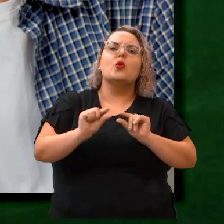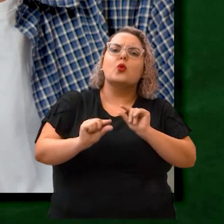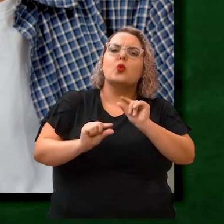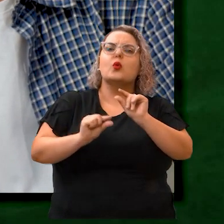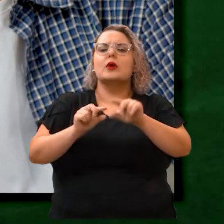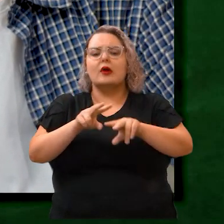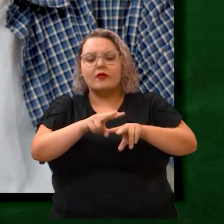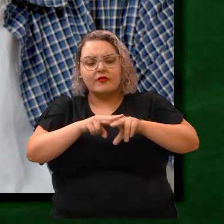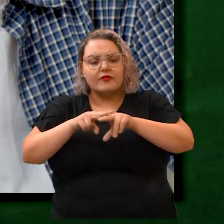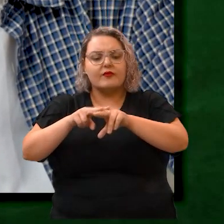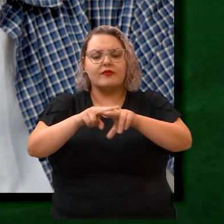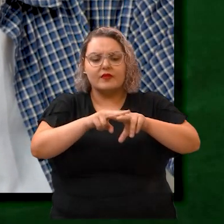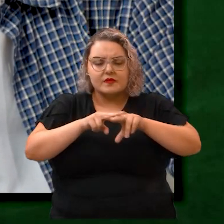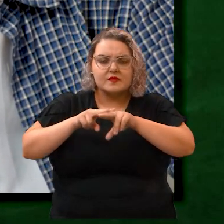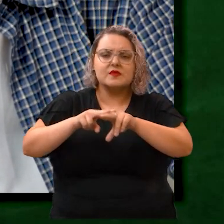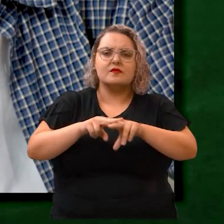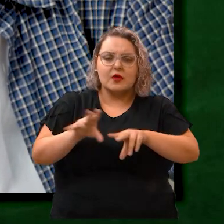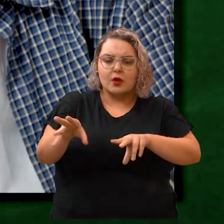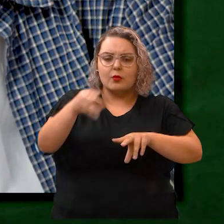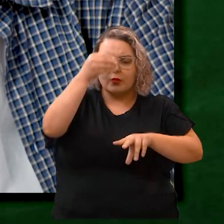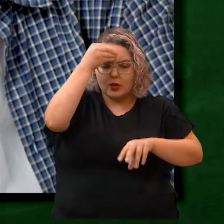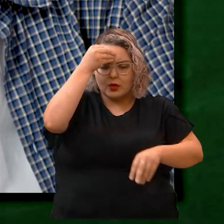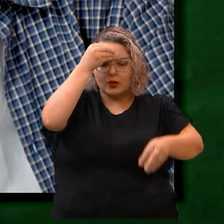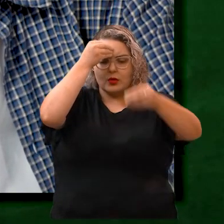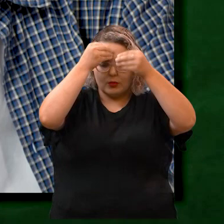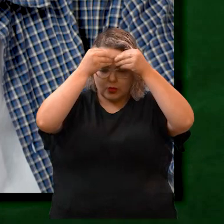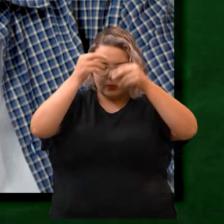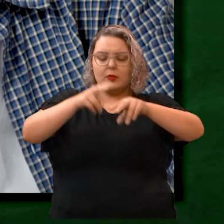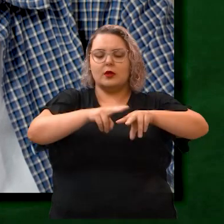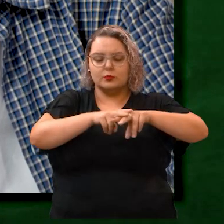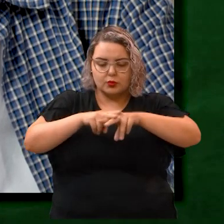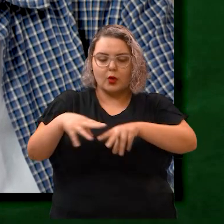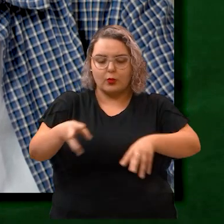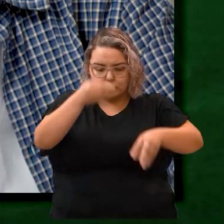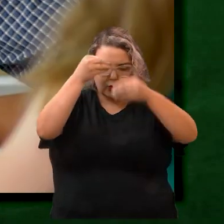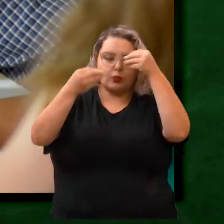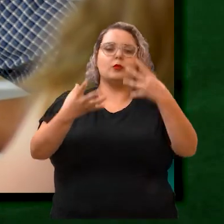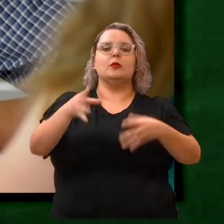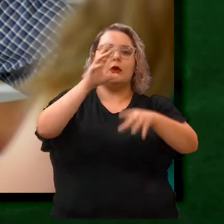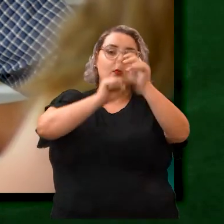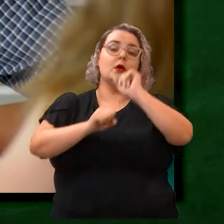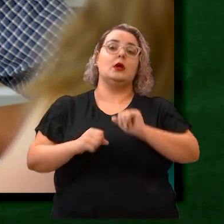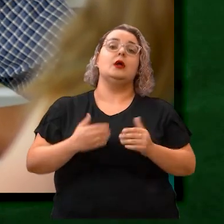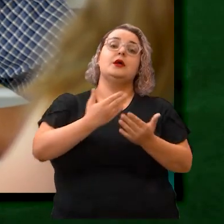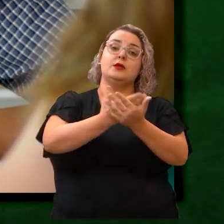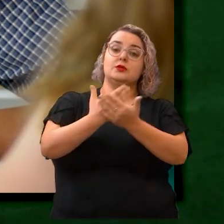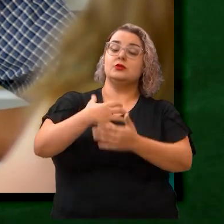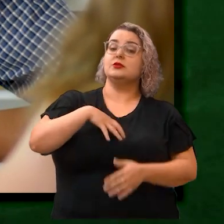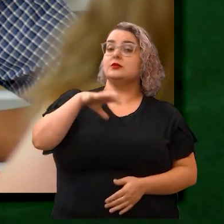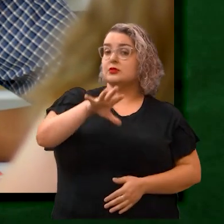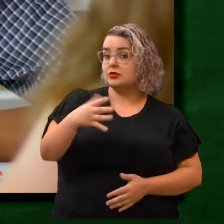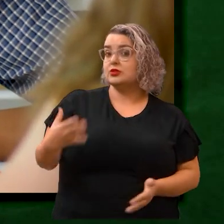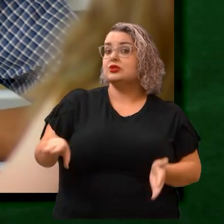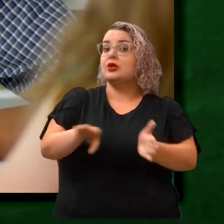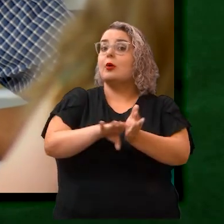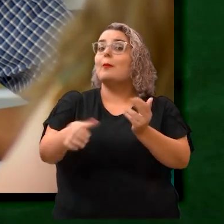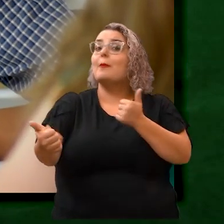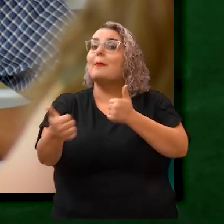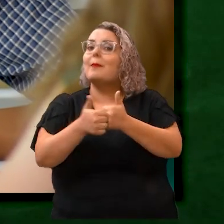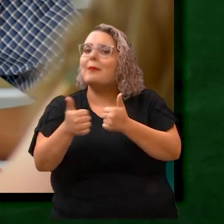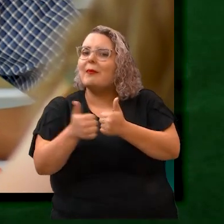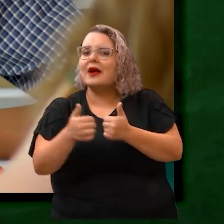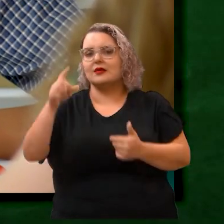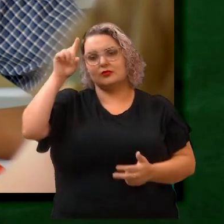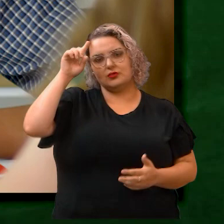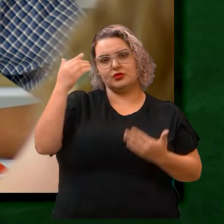a sua vai fazendo que você fique se aqueles conhecimentos que você aprendeu e chegando quem estuda dessa forma chegando próximo